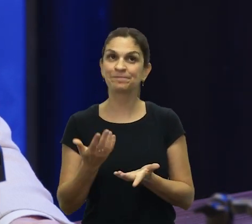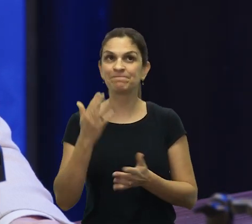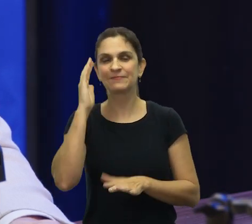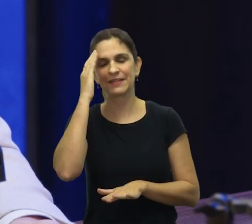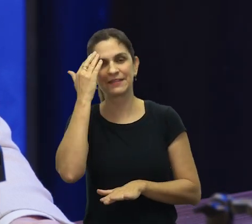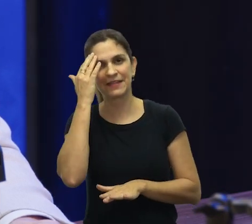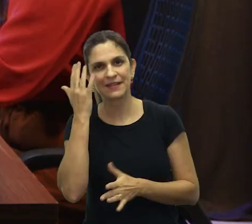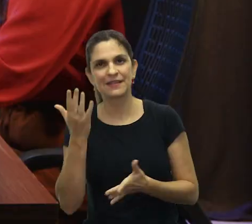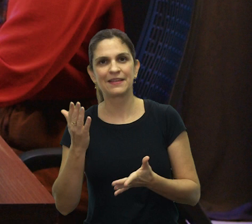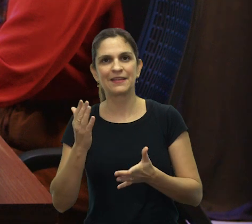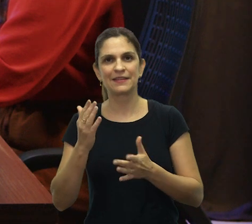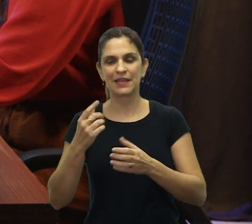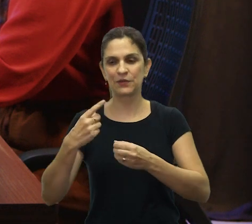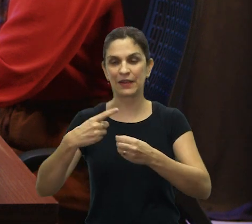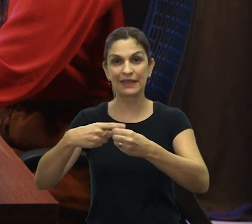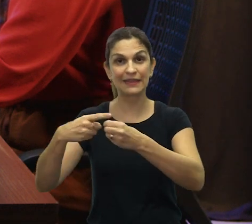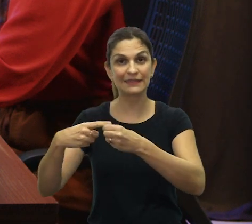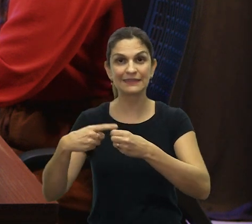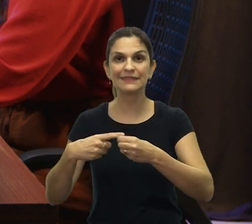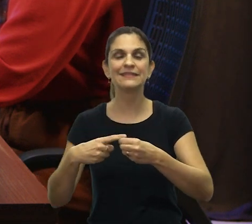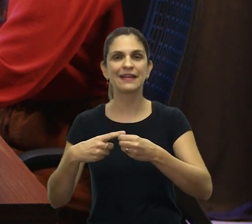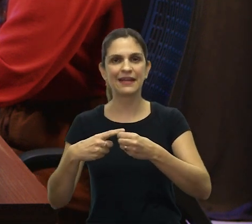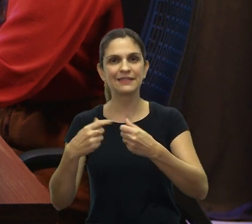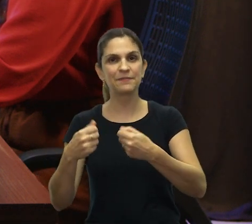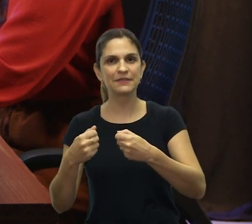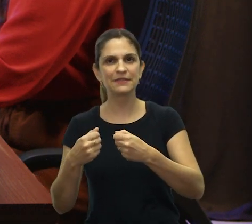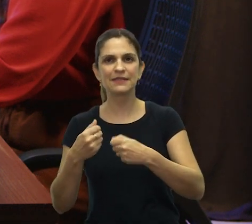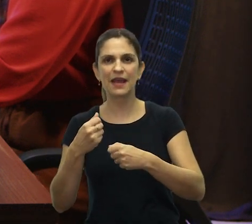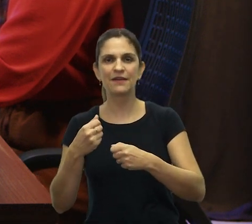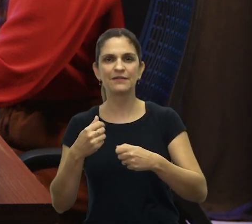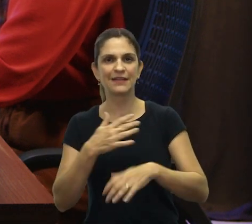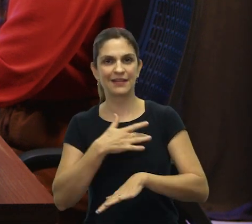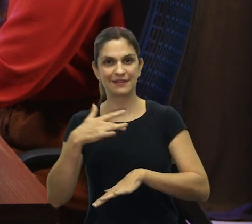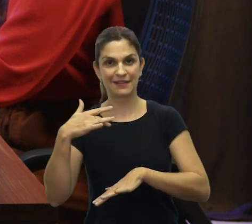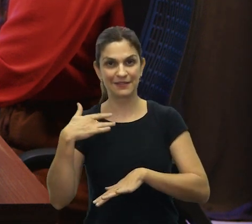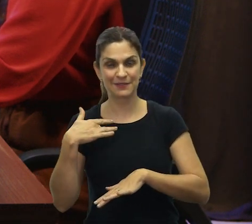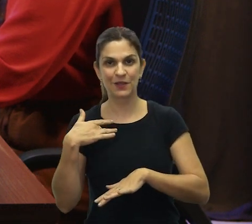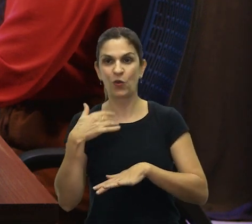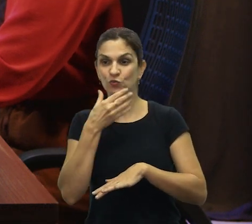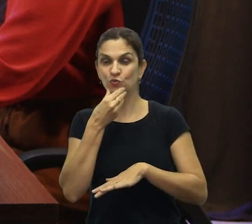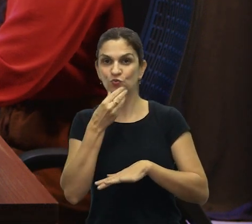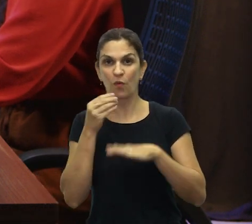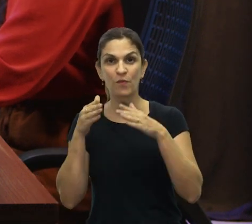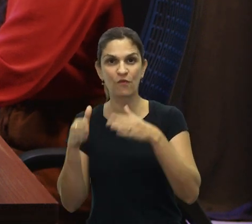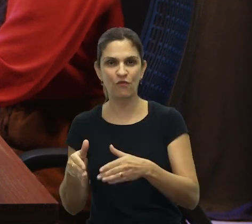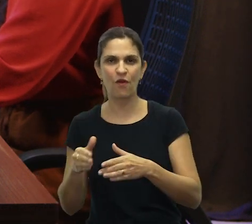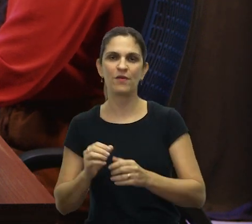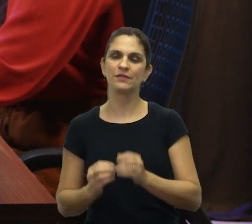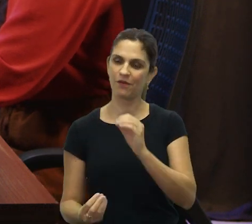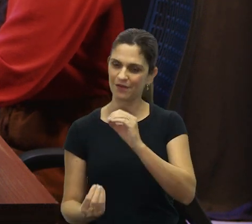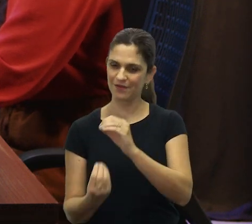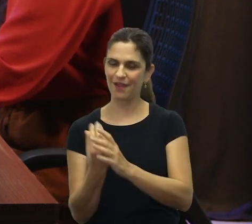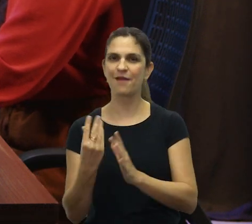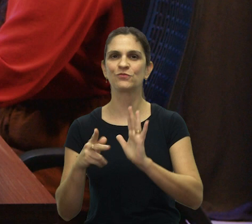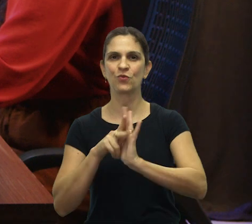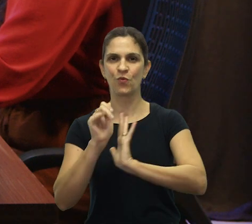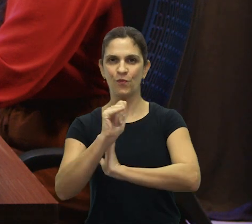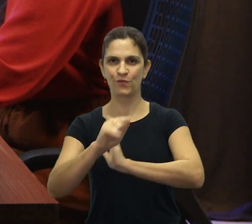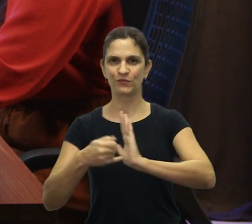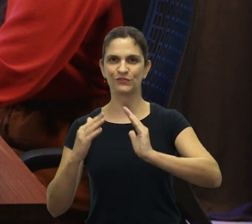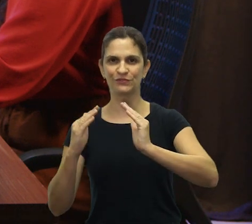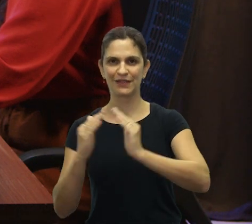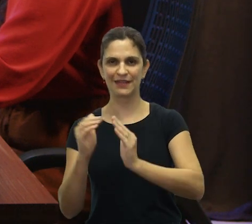necessidade em Campo Grande e também no interior, a gente criou o projeto Casa Azul dentro da instituição, que hoje